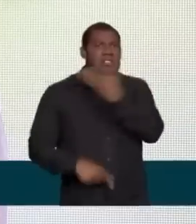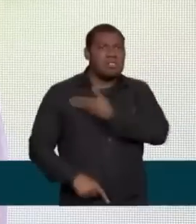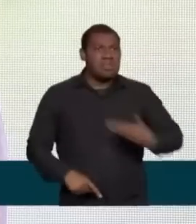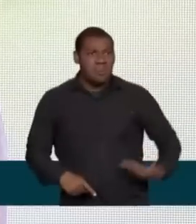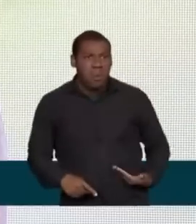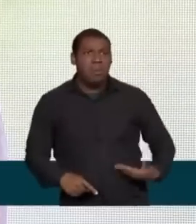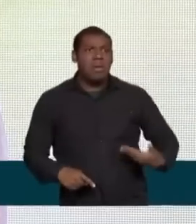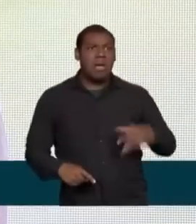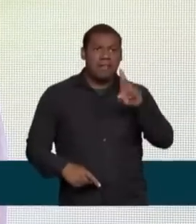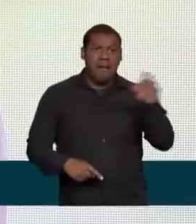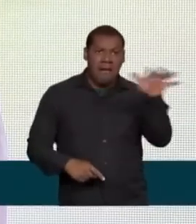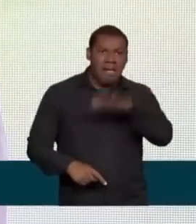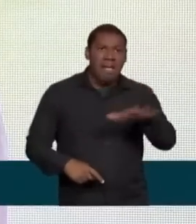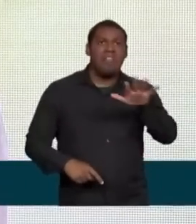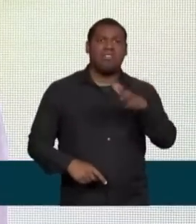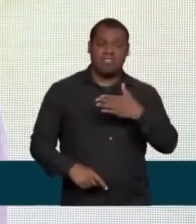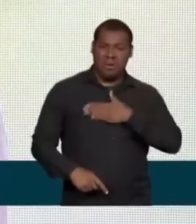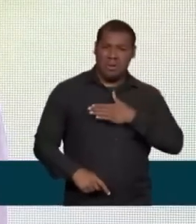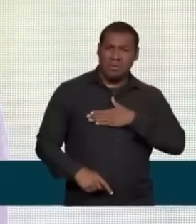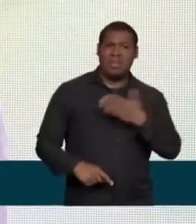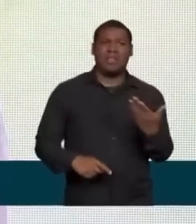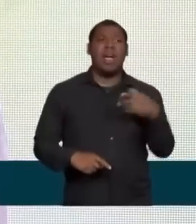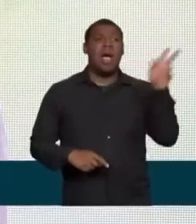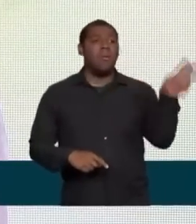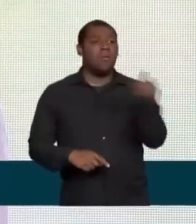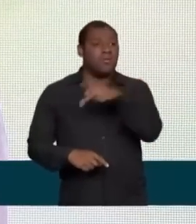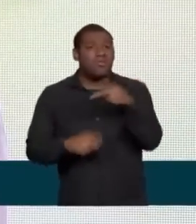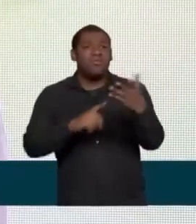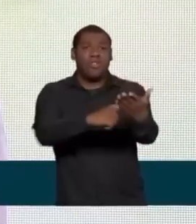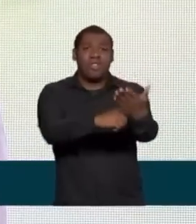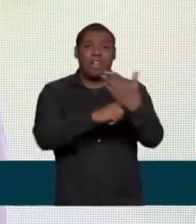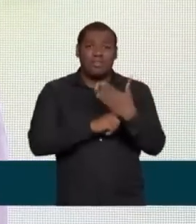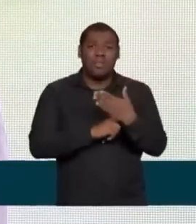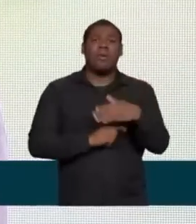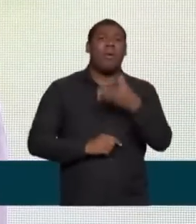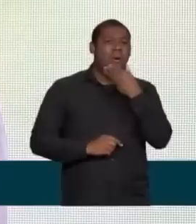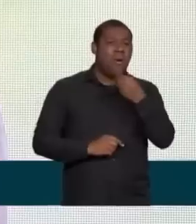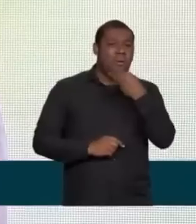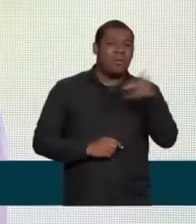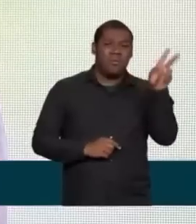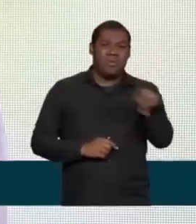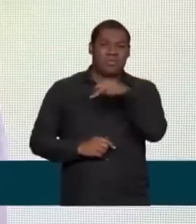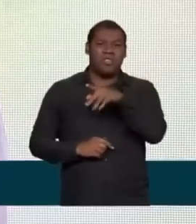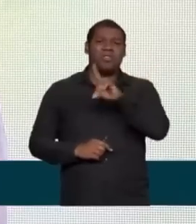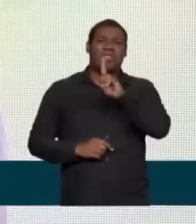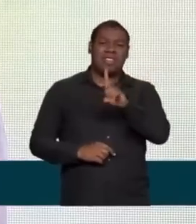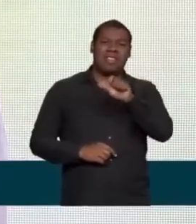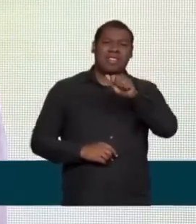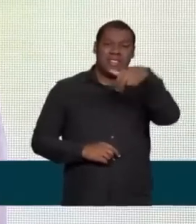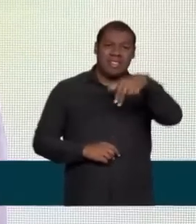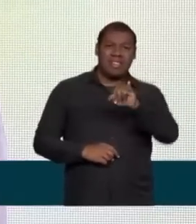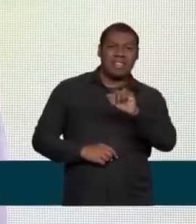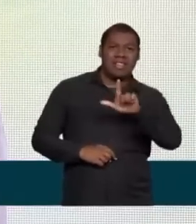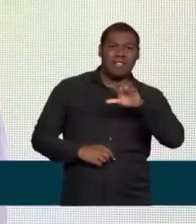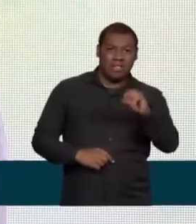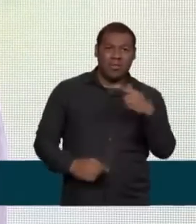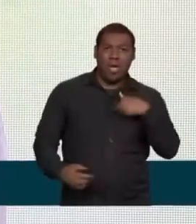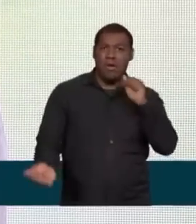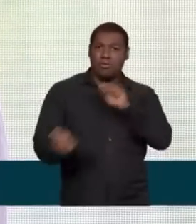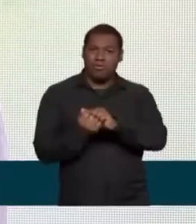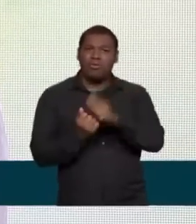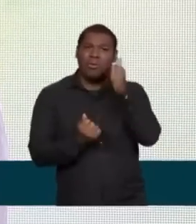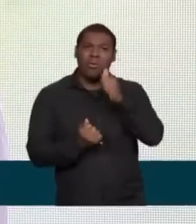minha região. Com a ajuda de um dos nossos professores, o professor Danilo Bandeira, eu e minhas irmãs começamos a